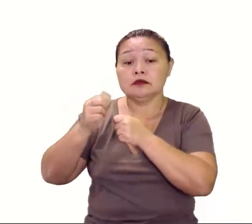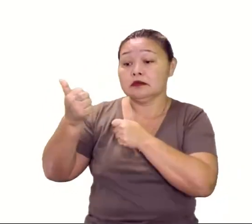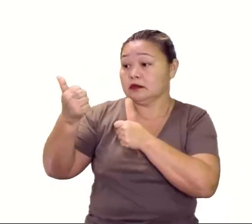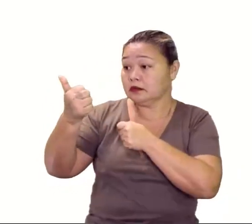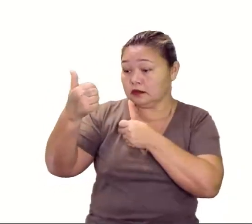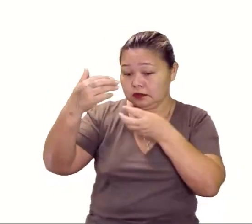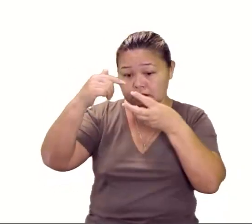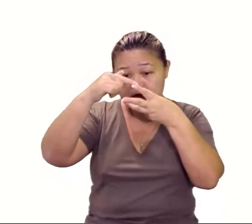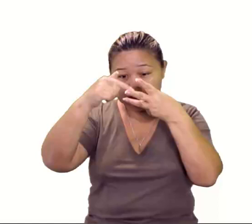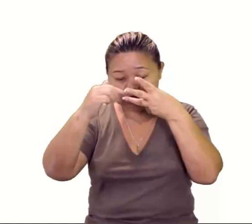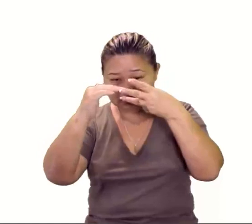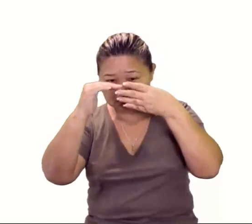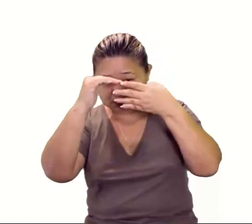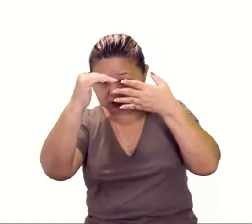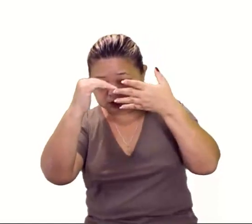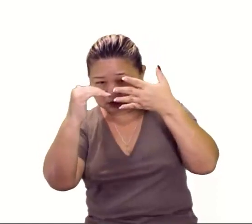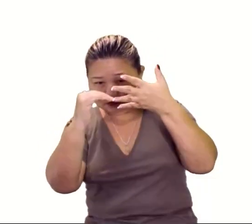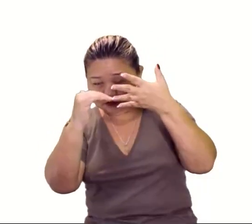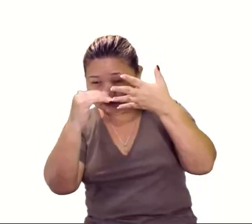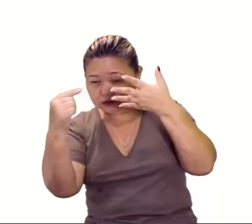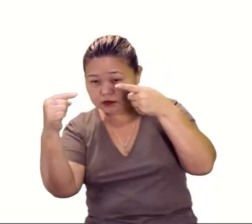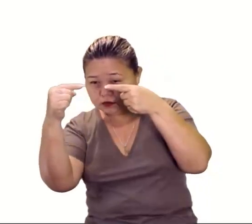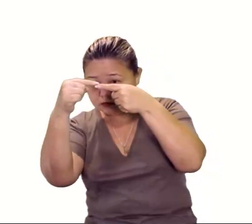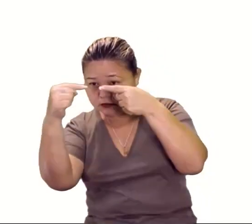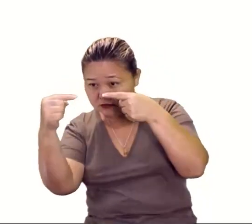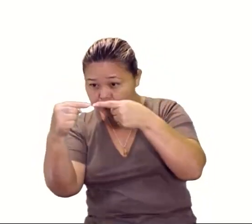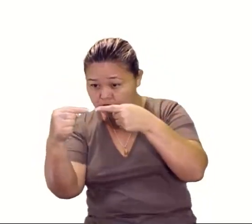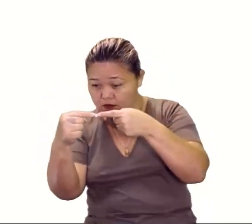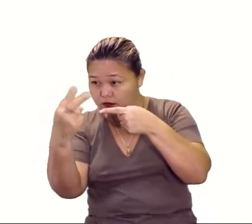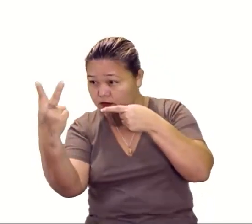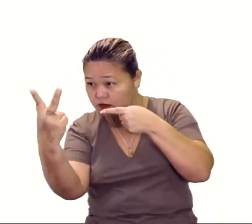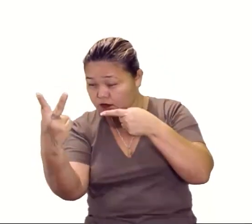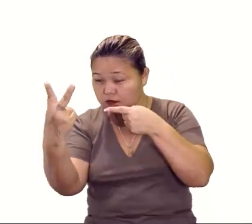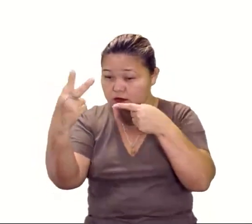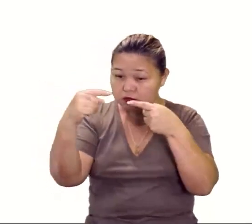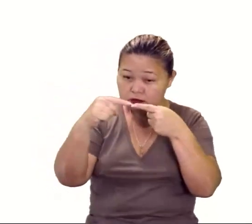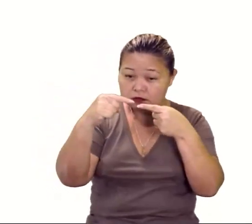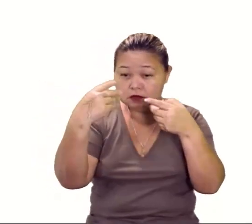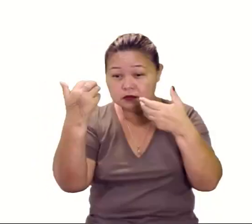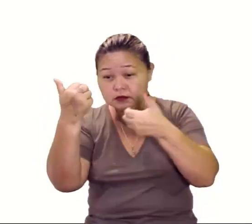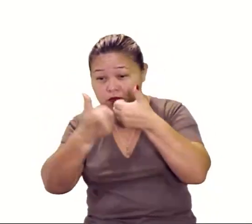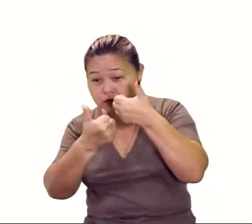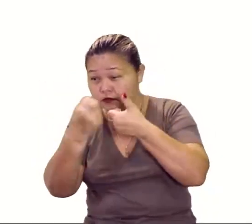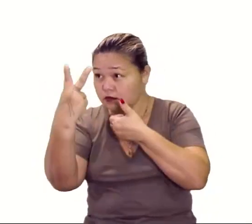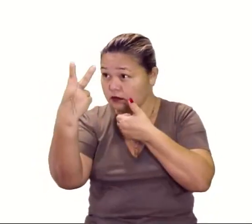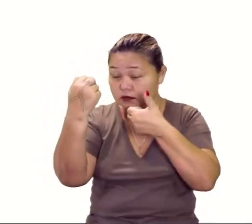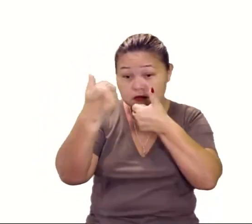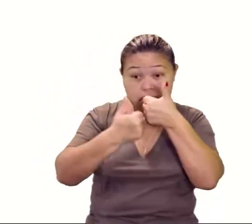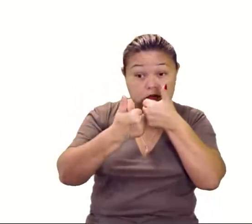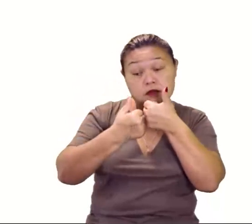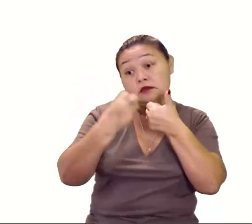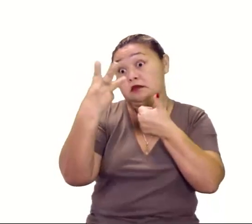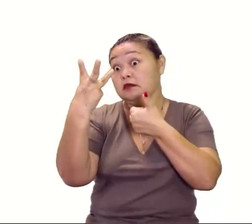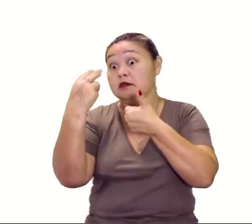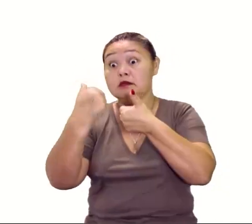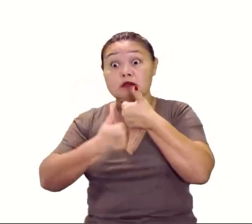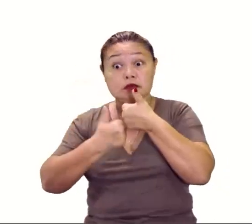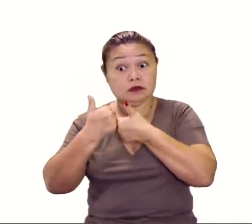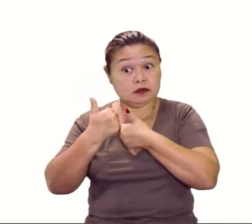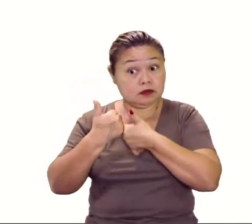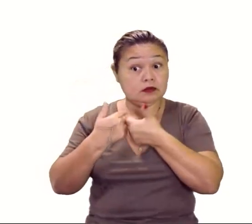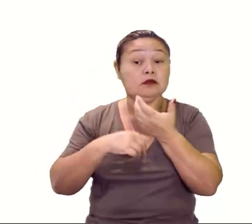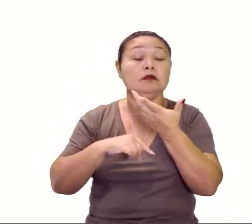para baixo, começa a fazer as combinações. 2 esportes, 2 esportes, 2 esportes e 3